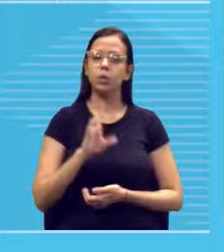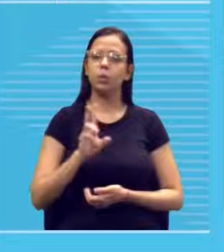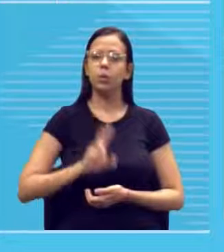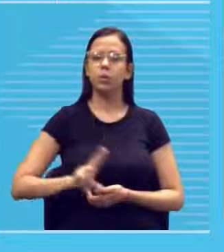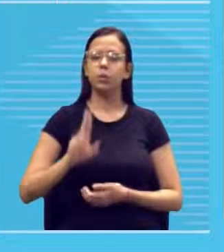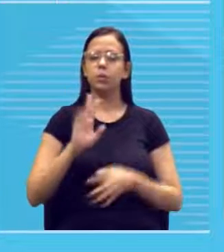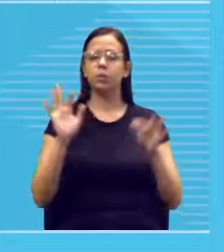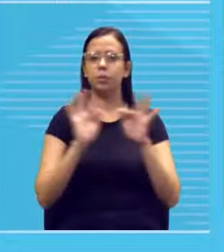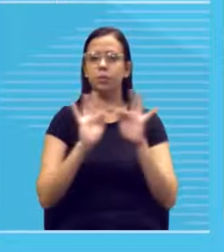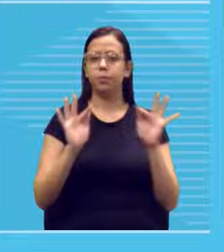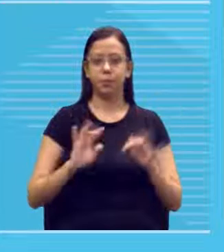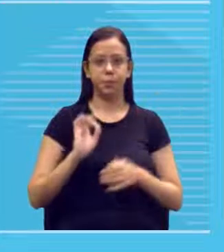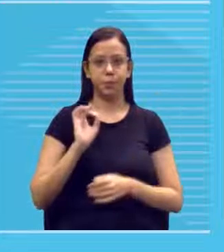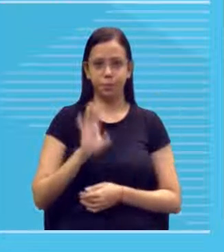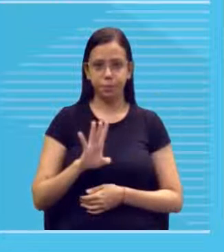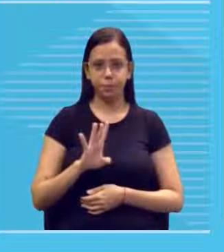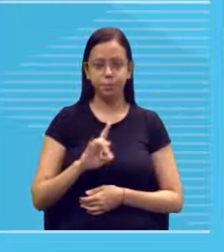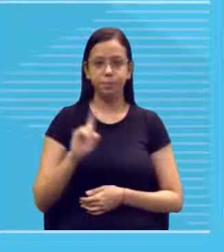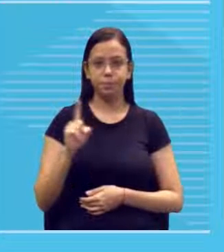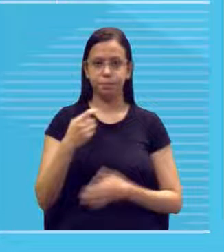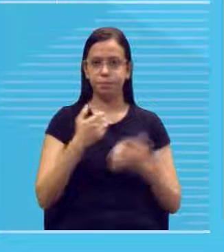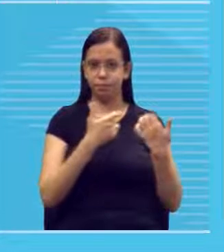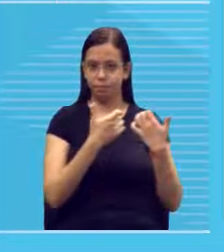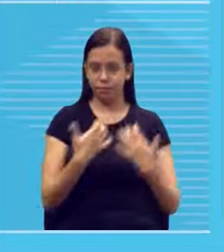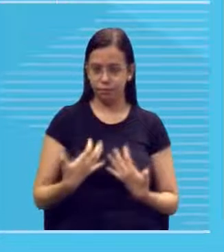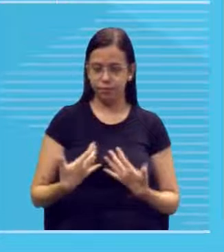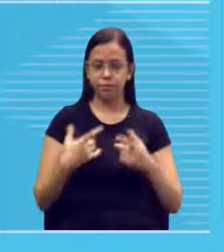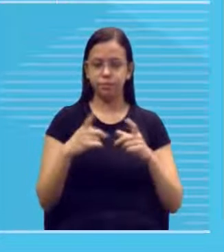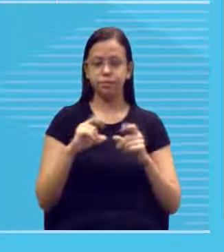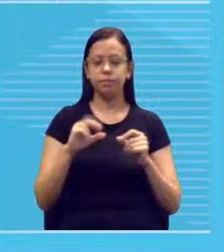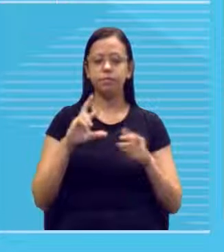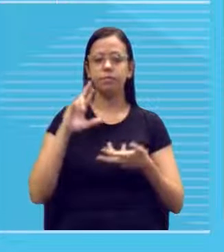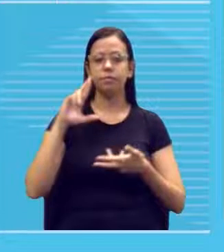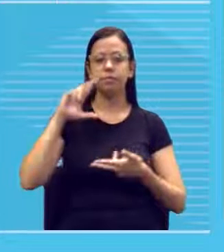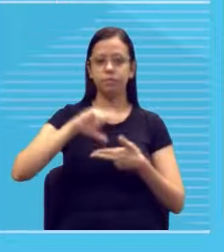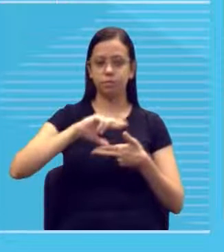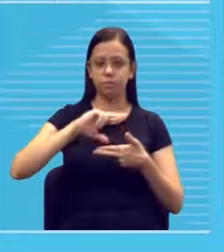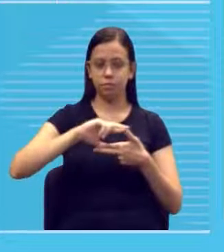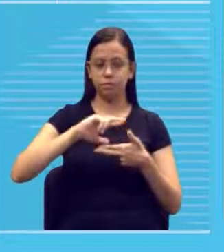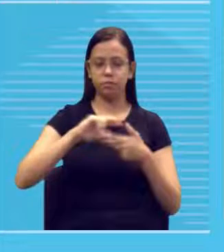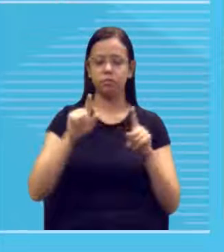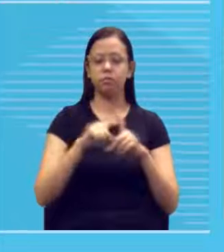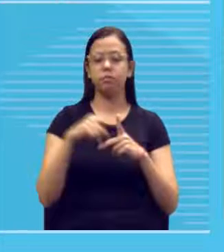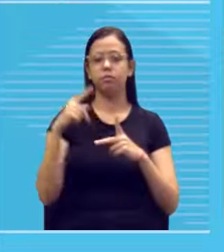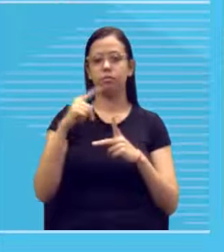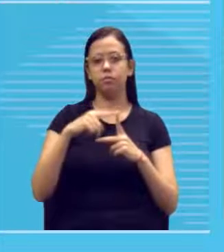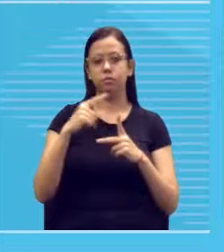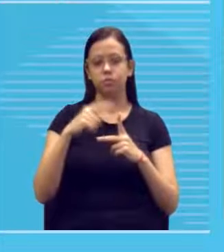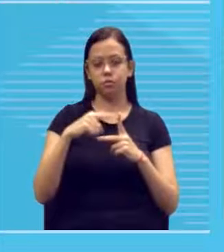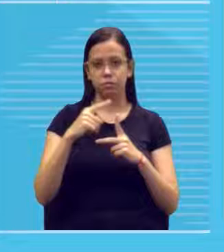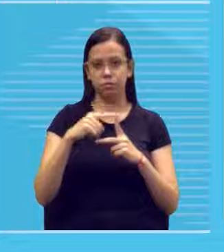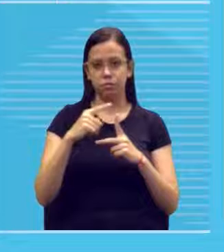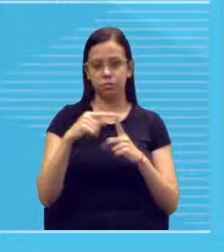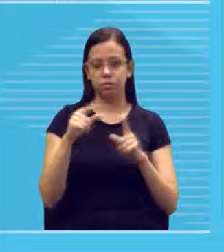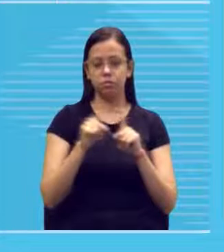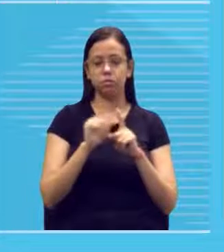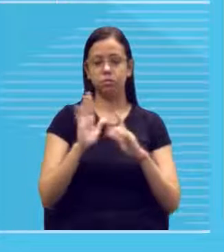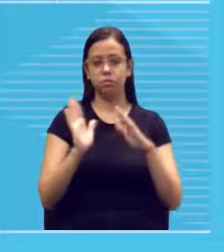fórmula né fizemos desenvolvemos aqui retângulo quadrado paralelogramo